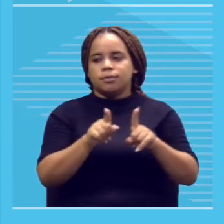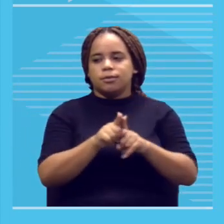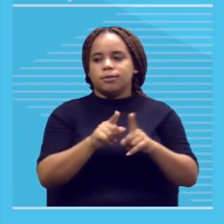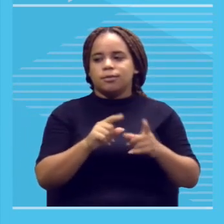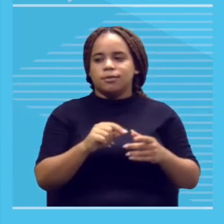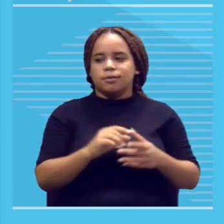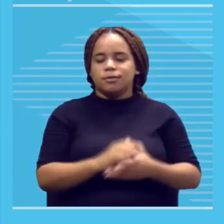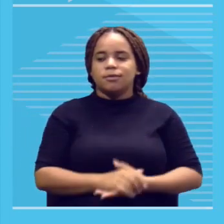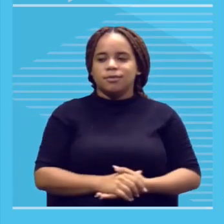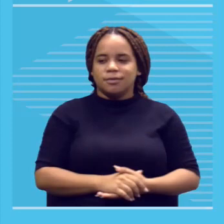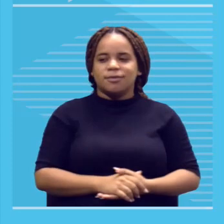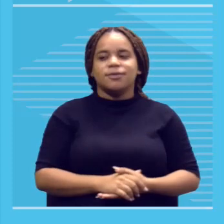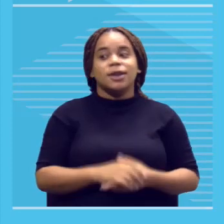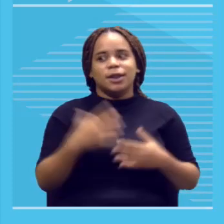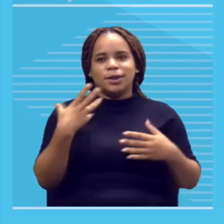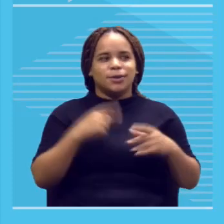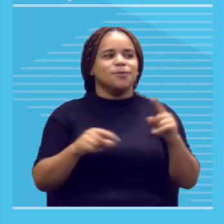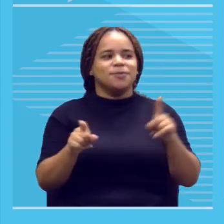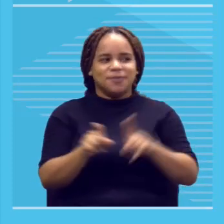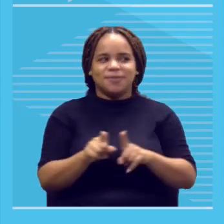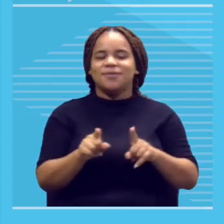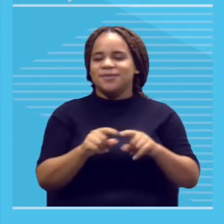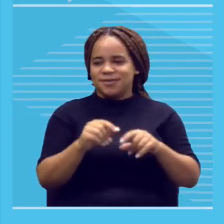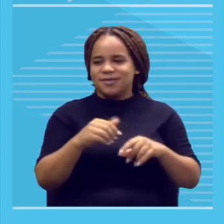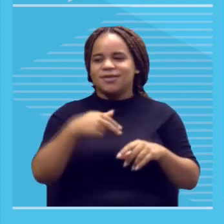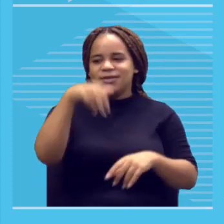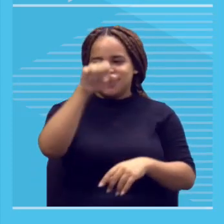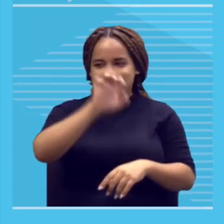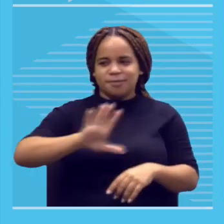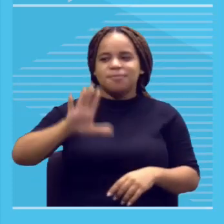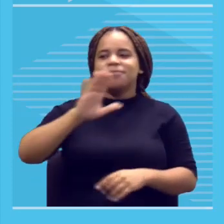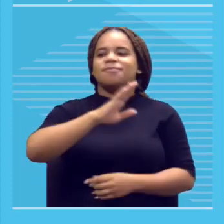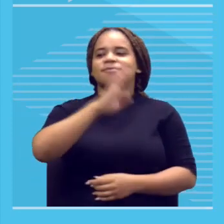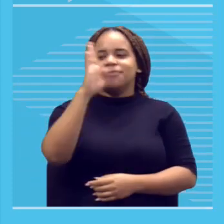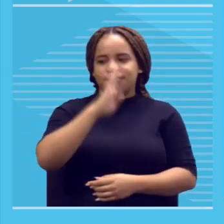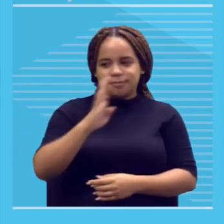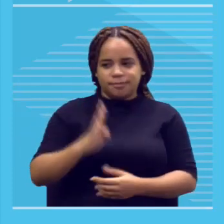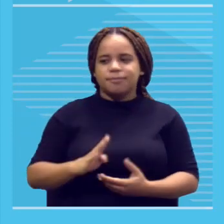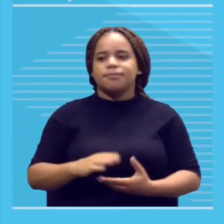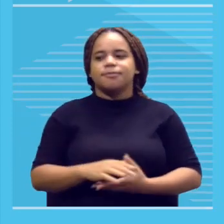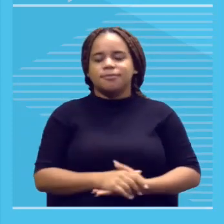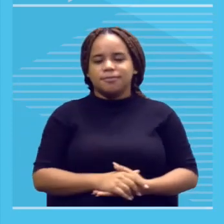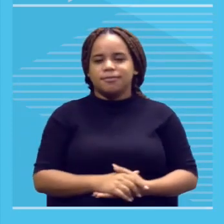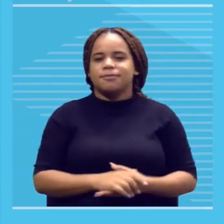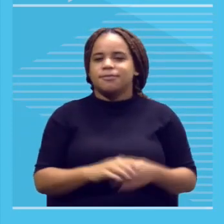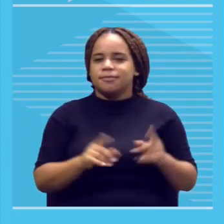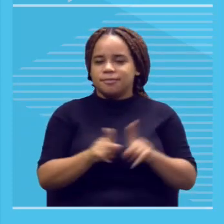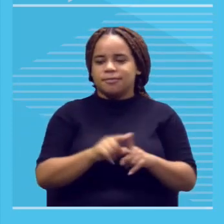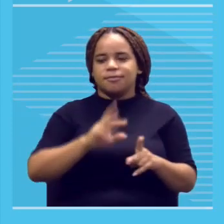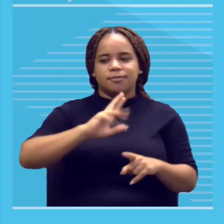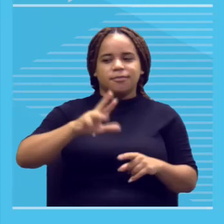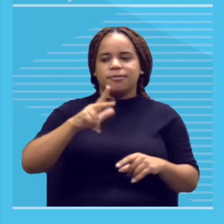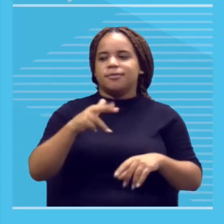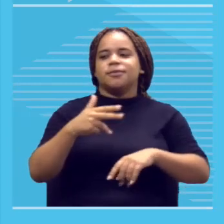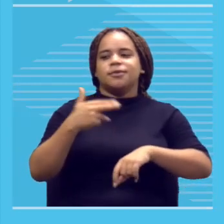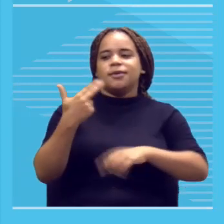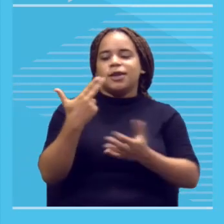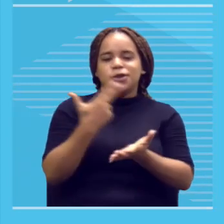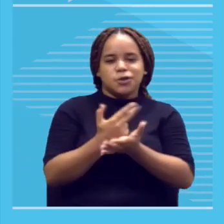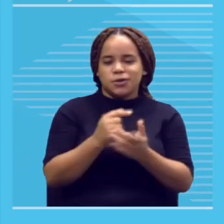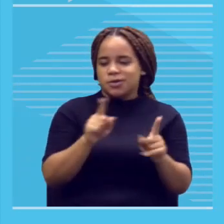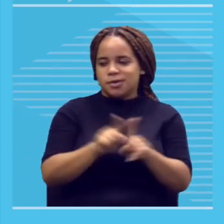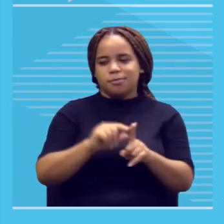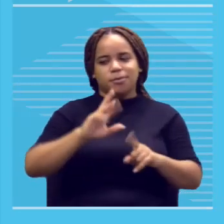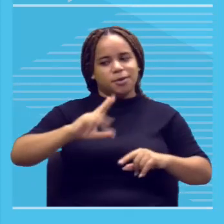fome matou 10 milhões de pessoas fome não foi tiro né não